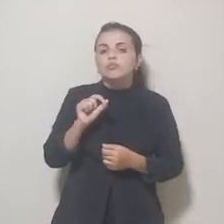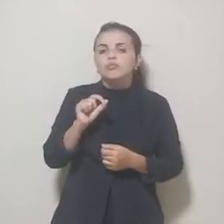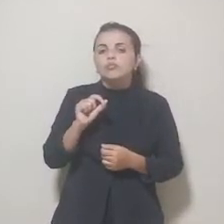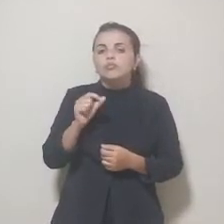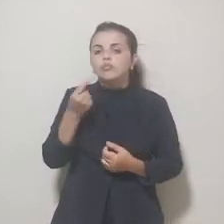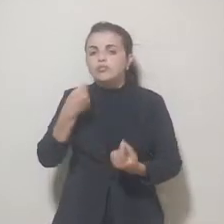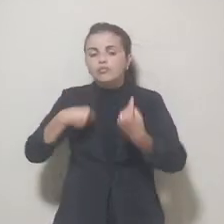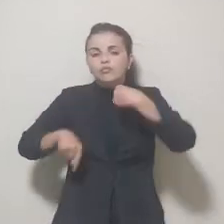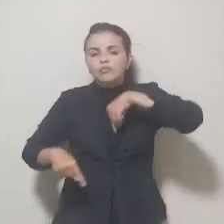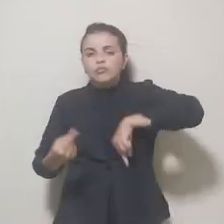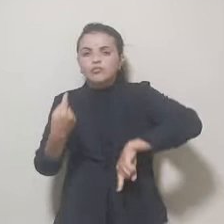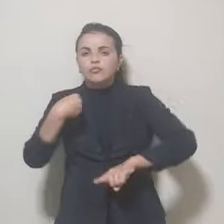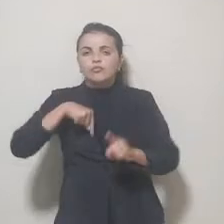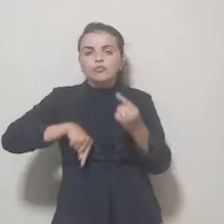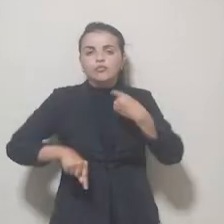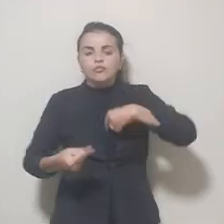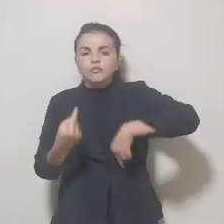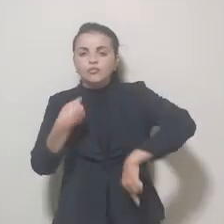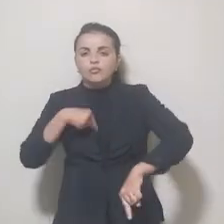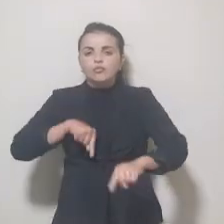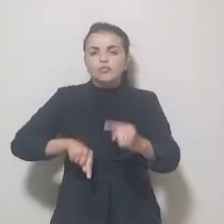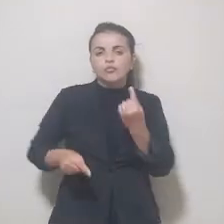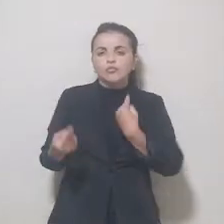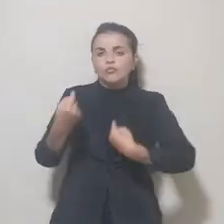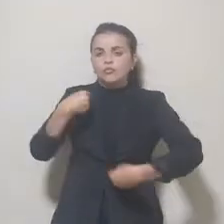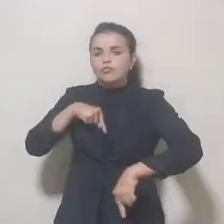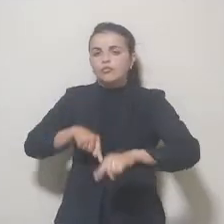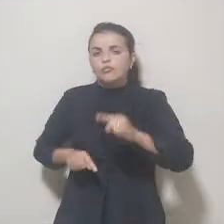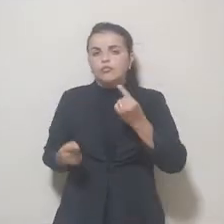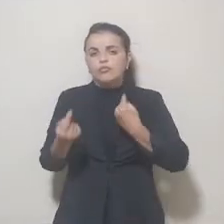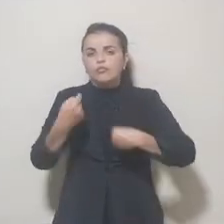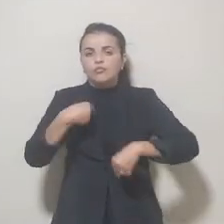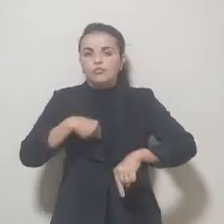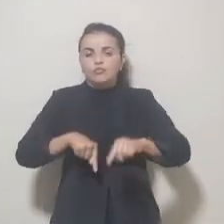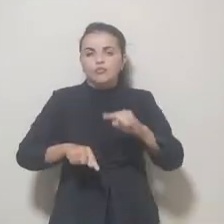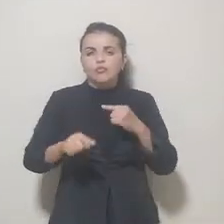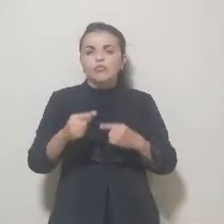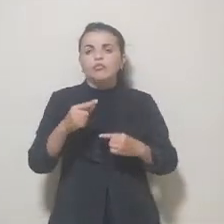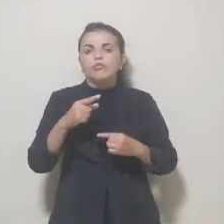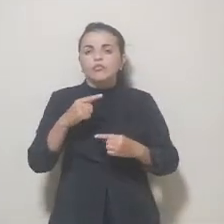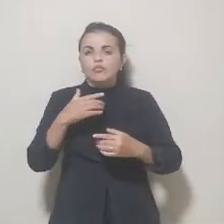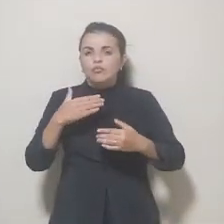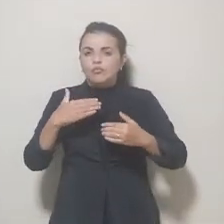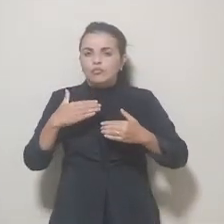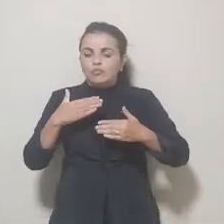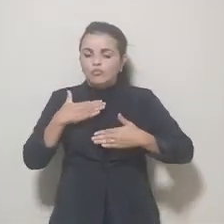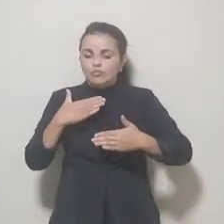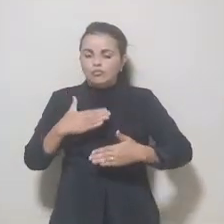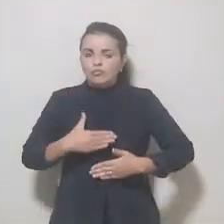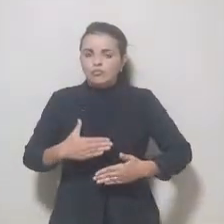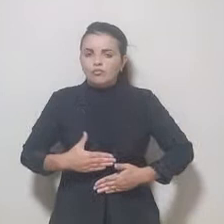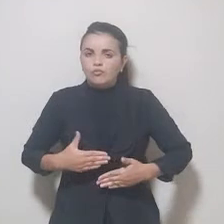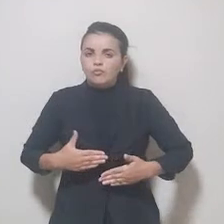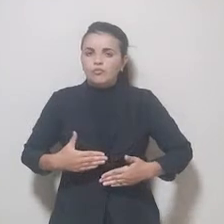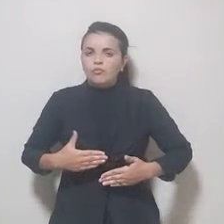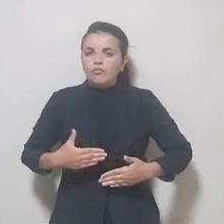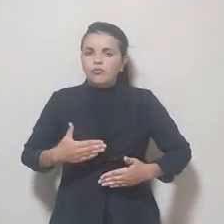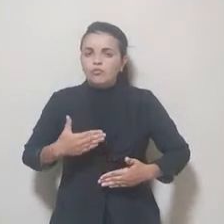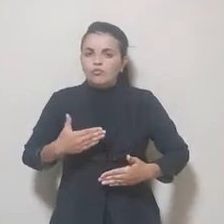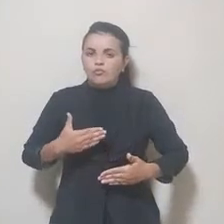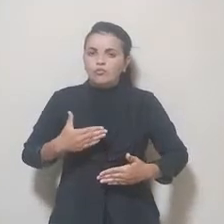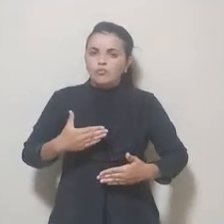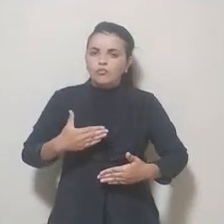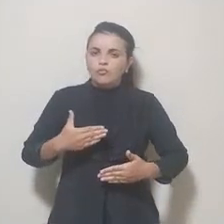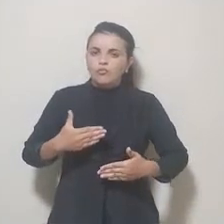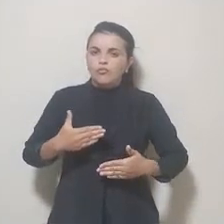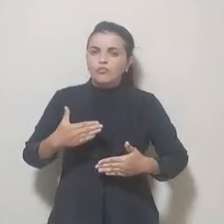hormônios que vão nos ajudar a ter um bom funcionamento da nossa estrutura corporal, que vai desde